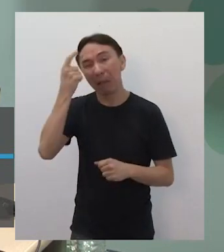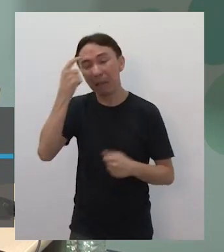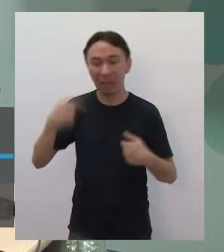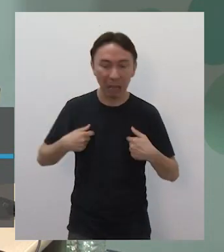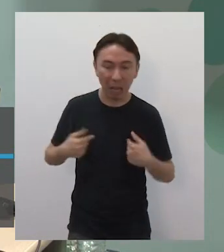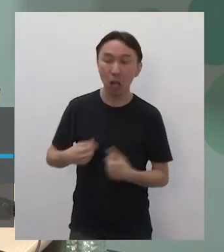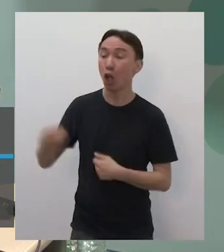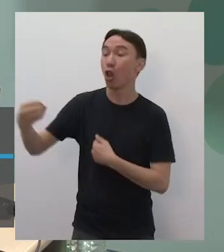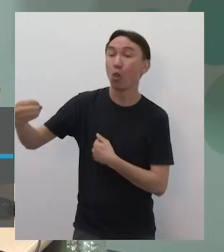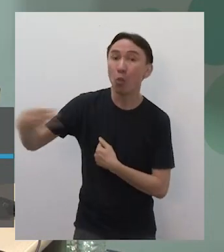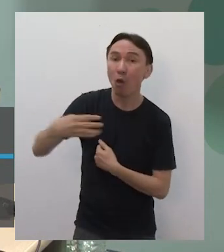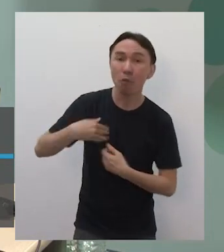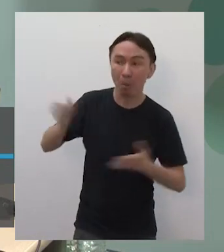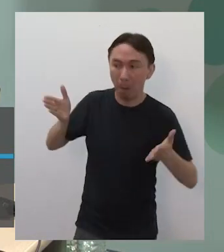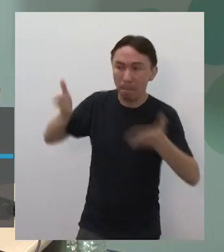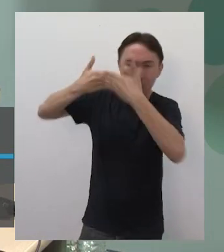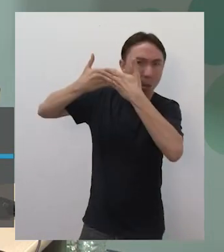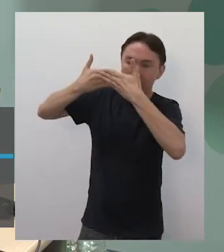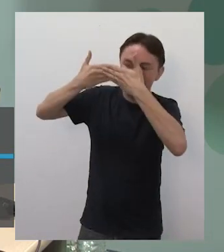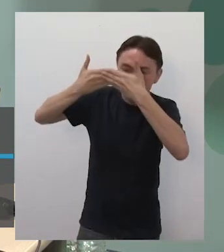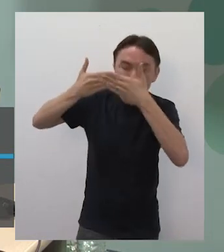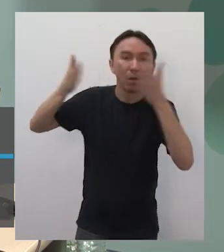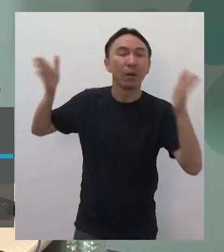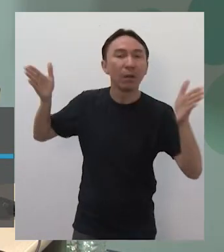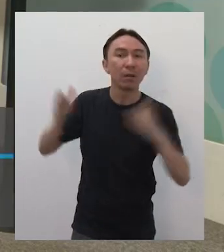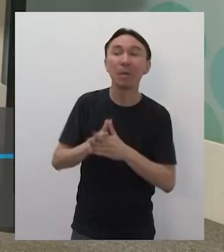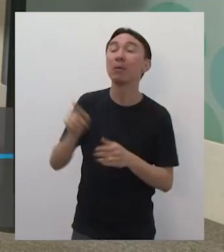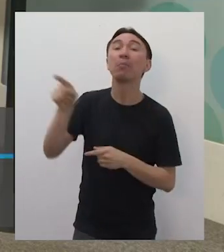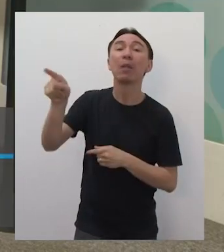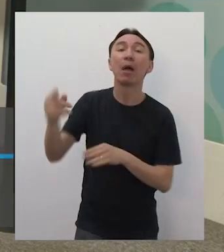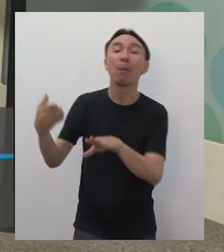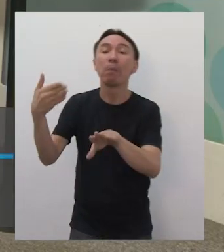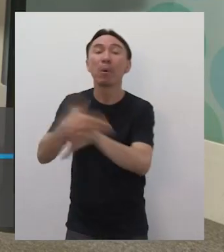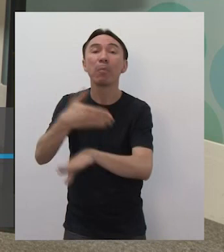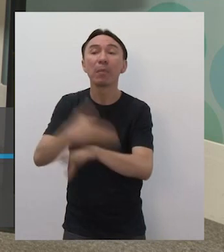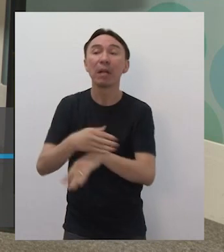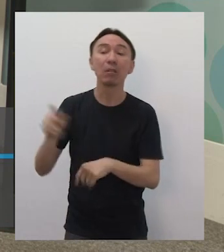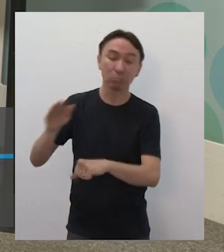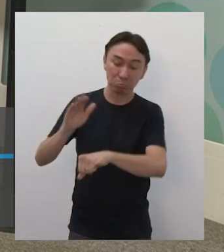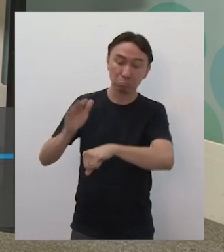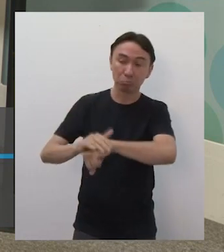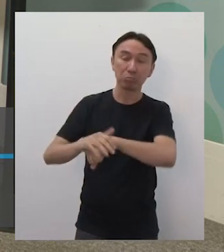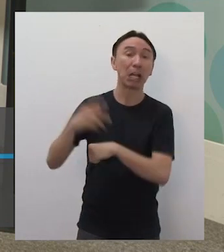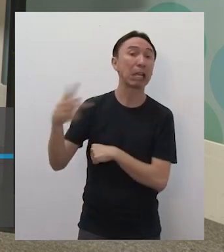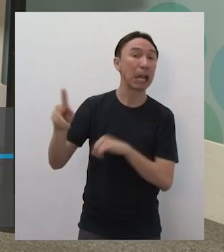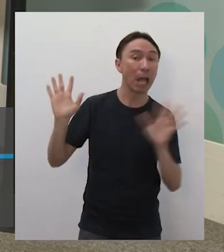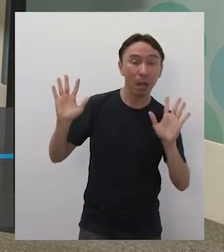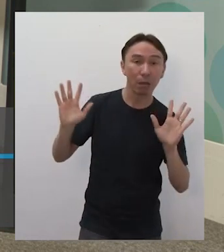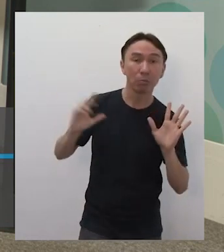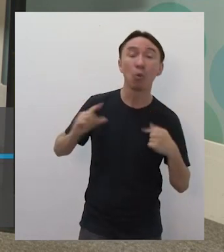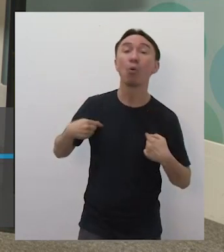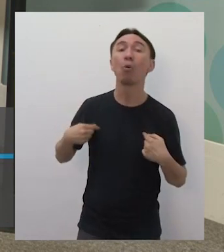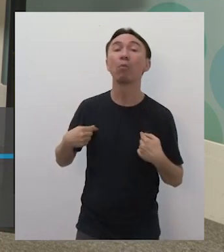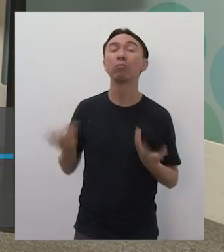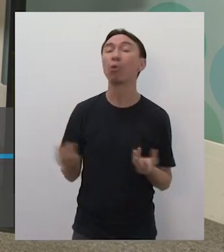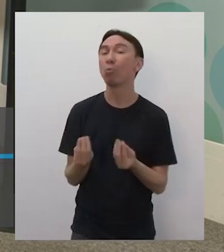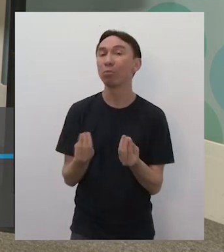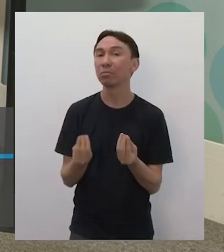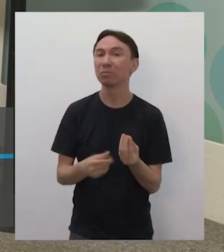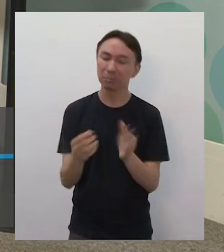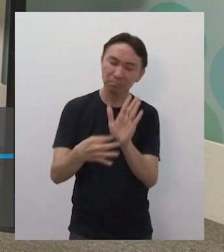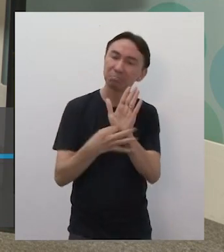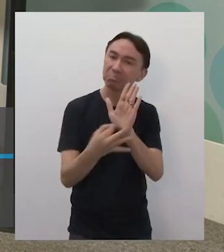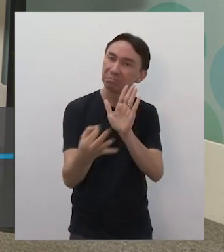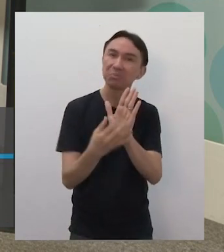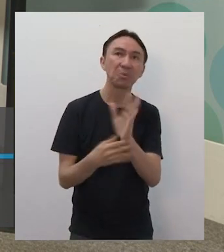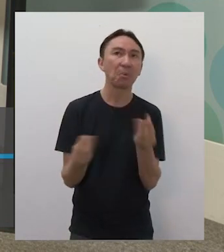compreenda e participe das coisas, mas às vezes é o tempo dela, como é que eu lido com isso, né? Então, eu queria que você comentasse um pouquinho, então, essa questão, na verdade, do